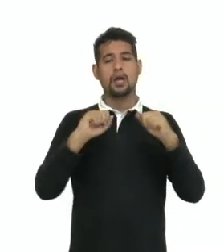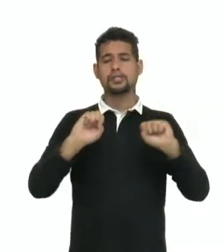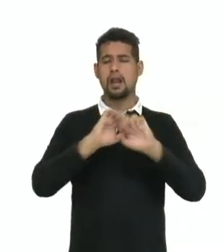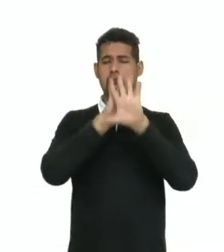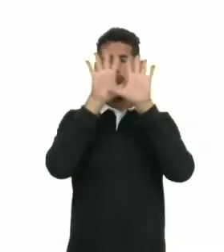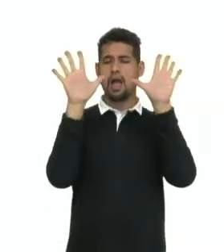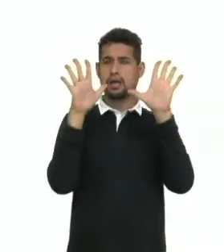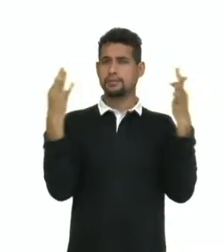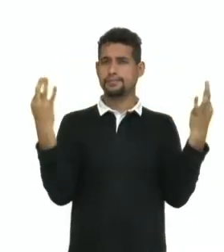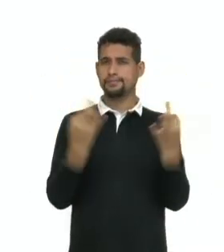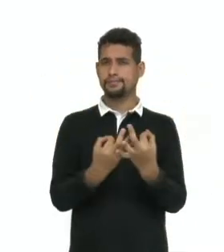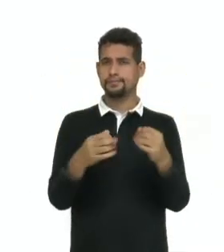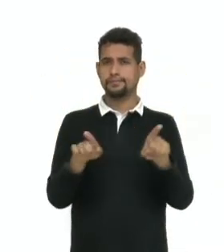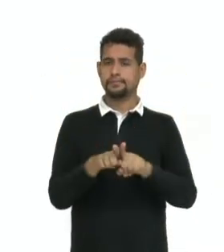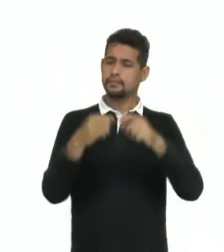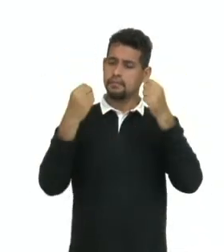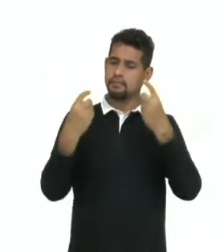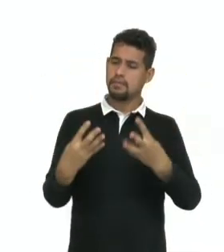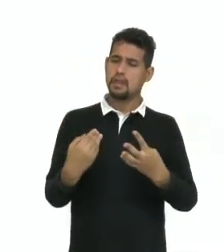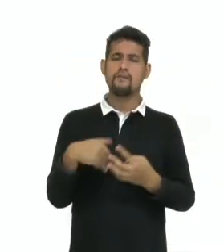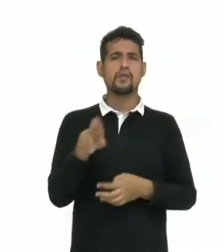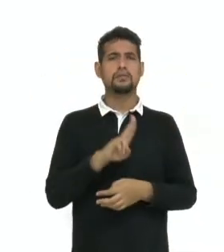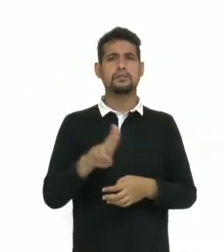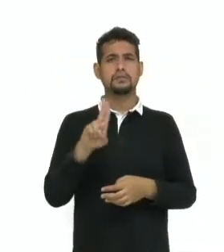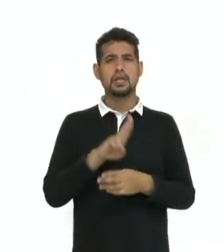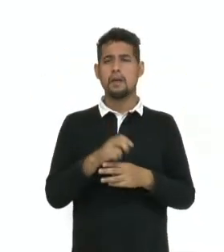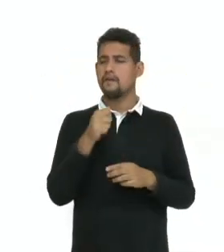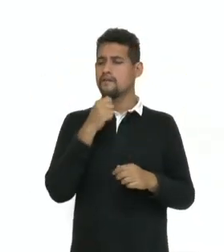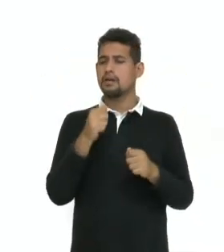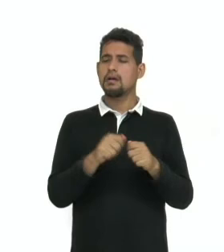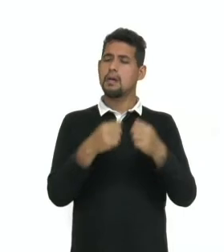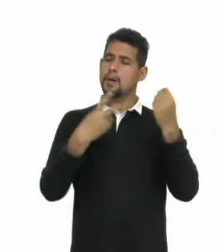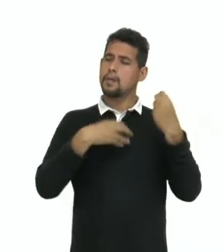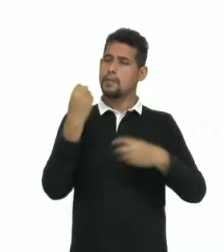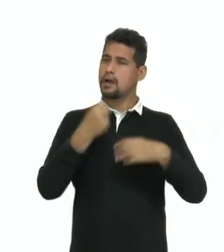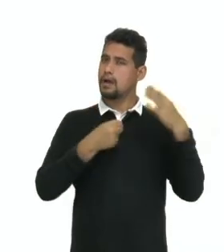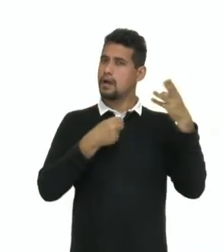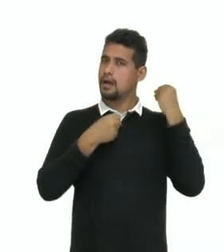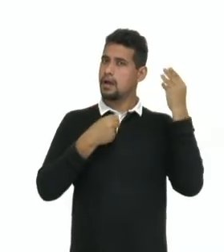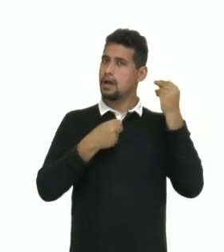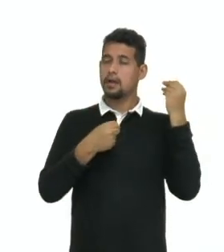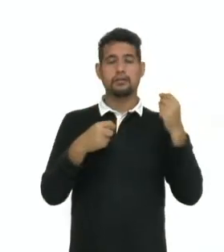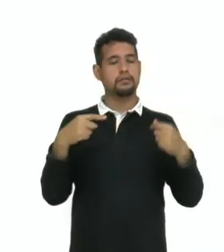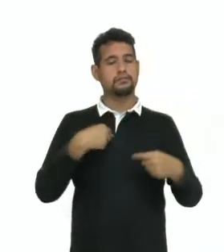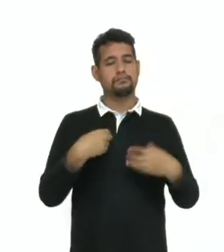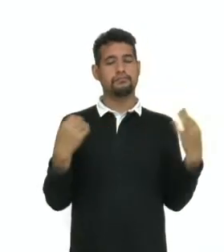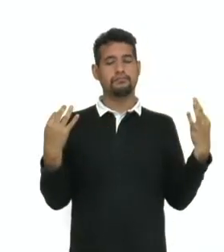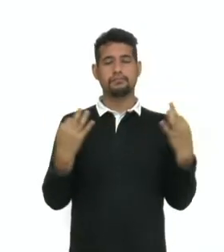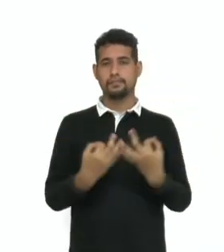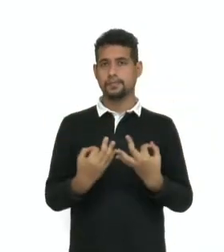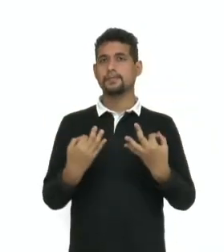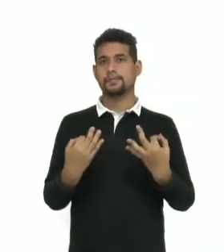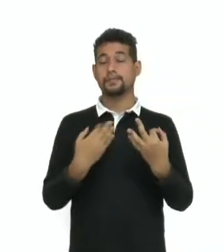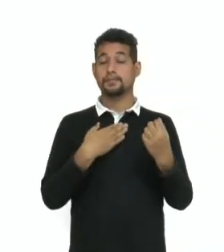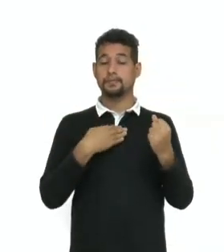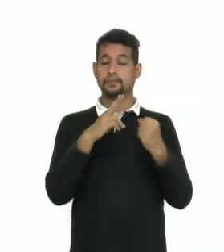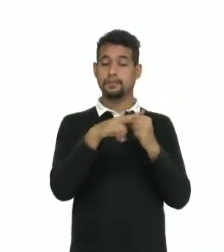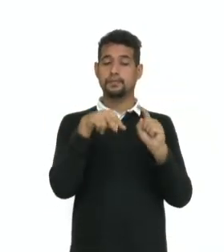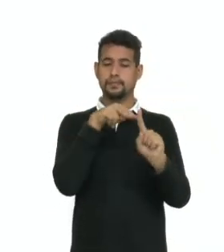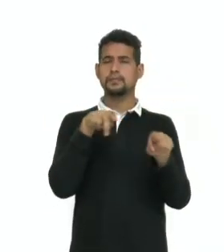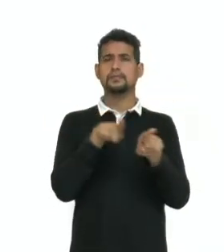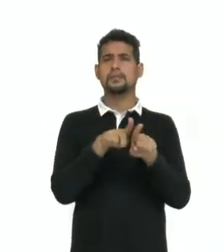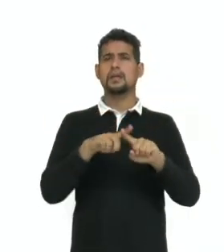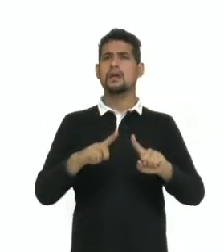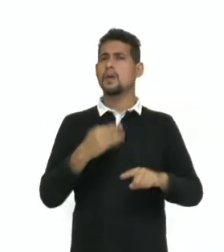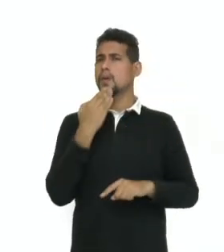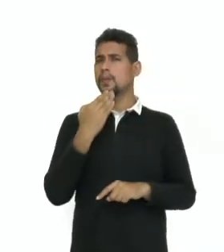objetiva. Os argumentos que eu vou utilizar para persuadir o leitor e convencer de que eu estou correto, né, no meu ponto de vista, e